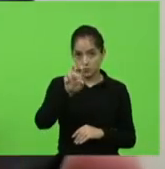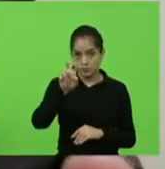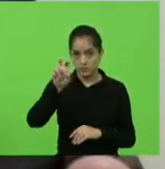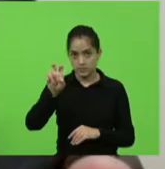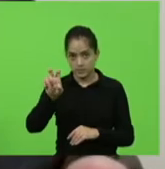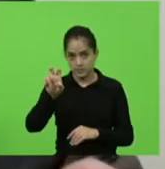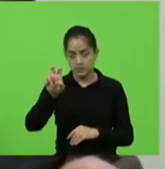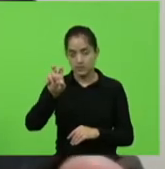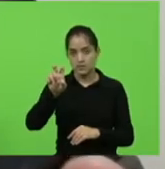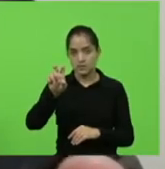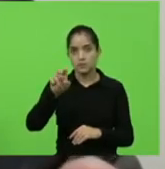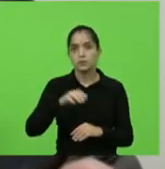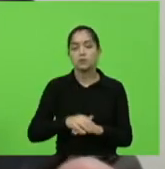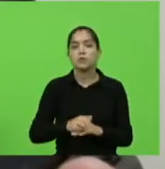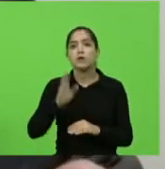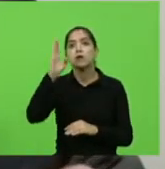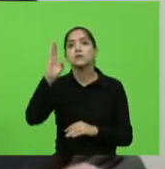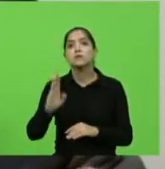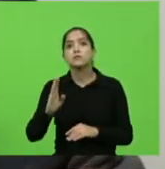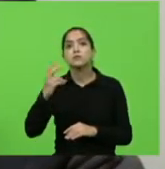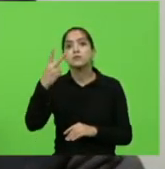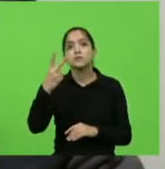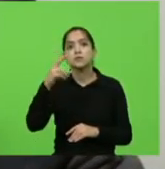155 de